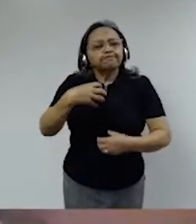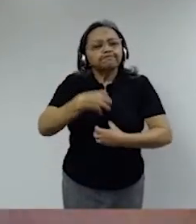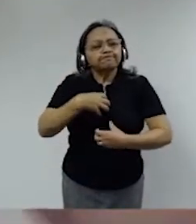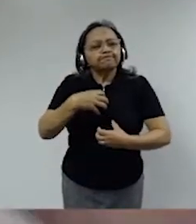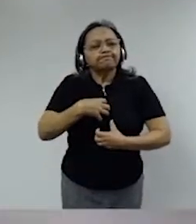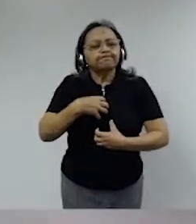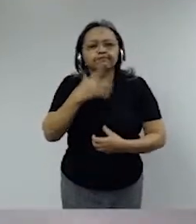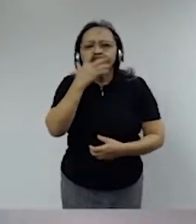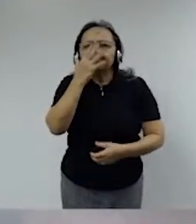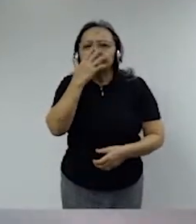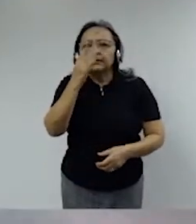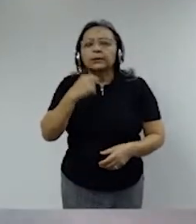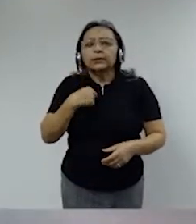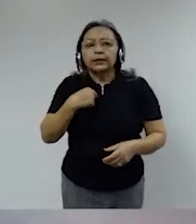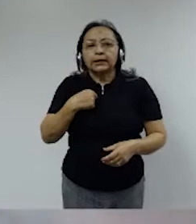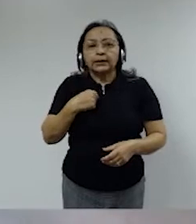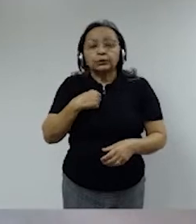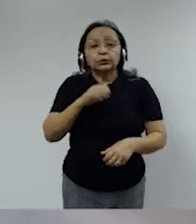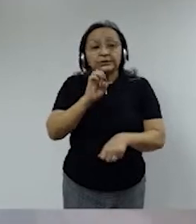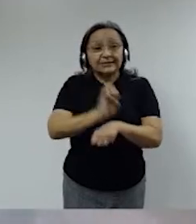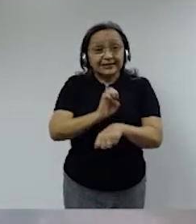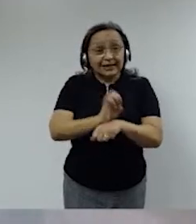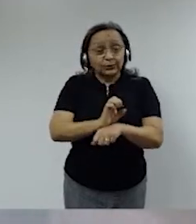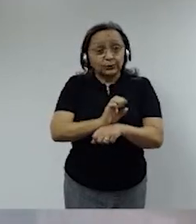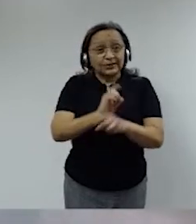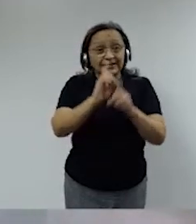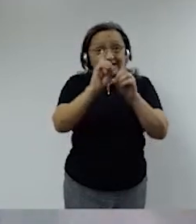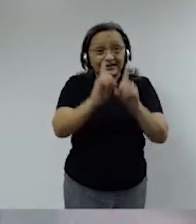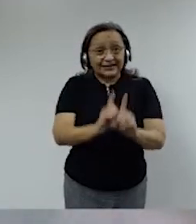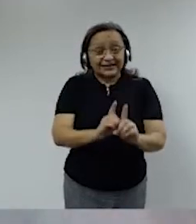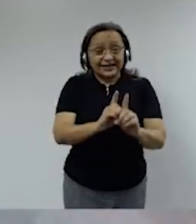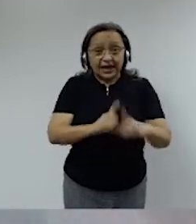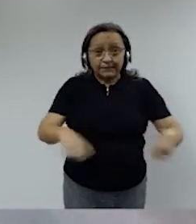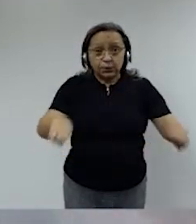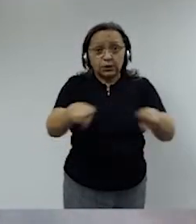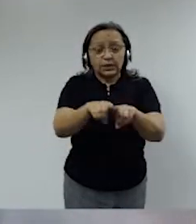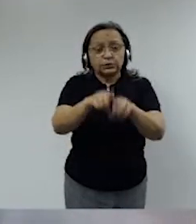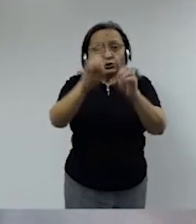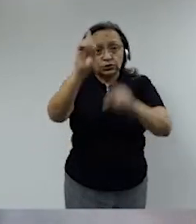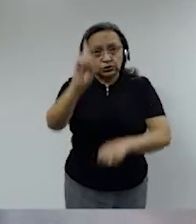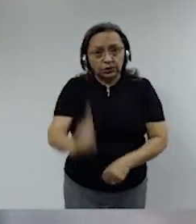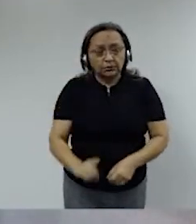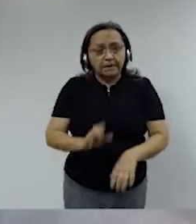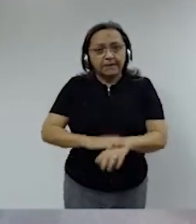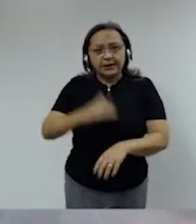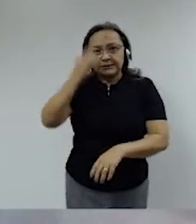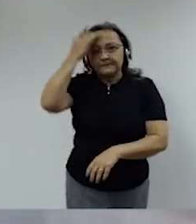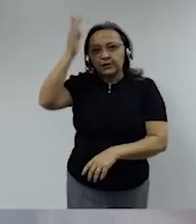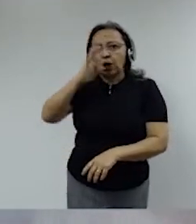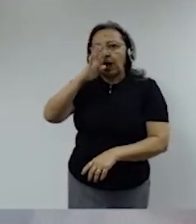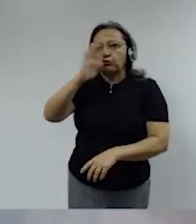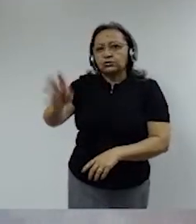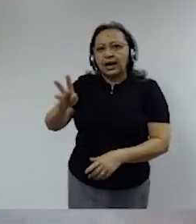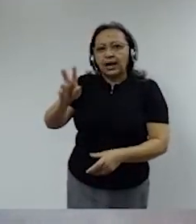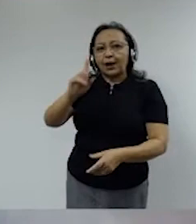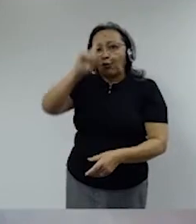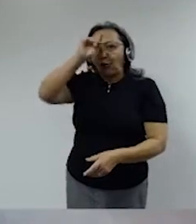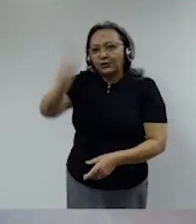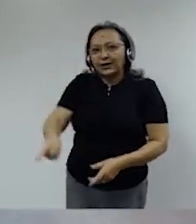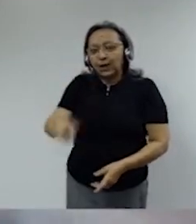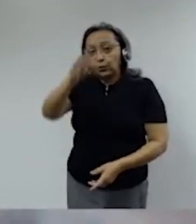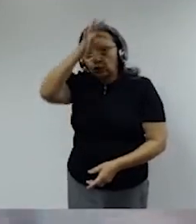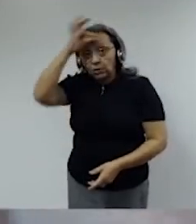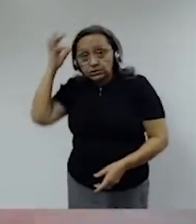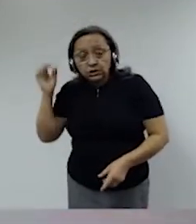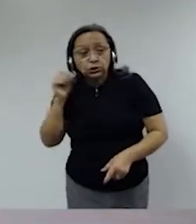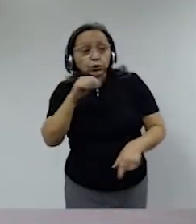Estado democrático de direito é muito mais nefasto você condenar um inocente do que você absolver um culpado.